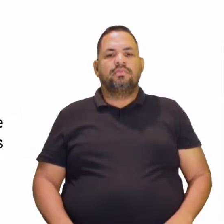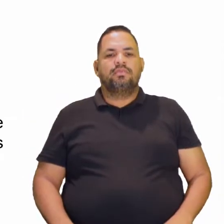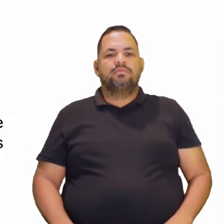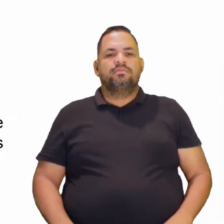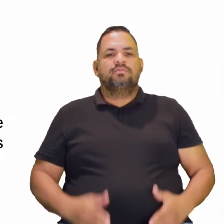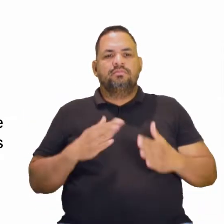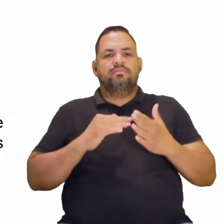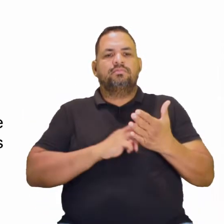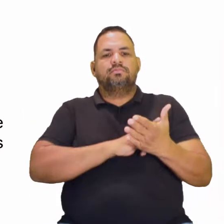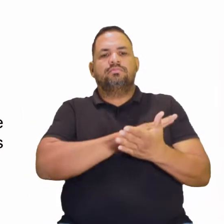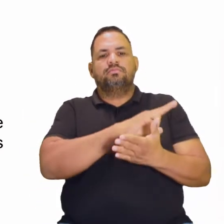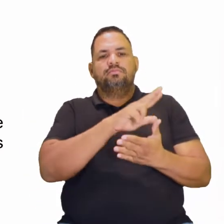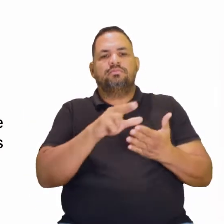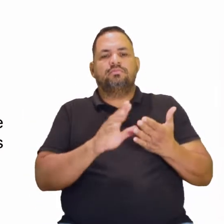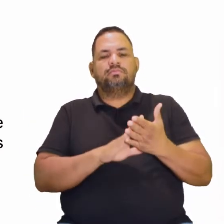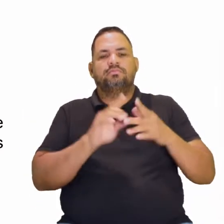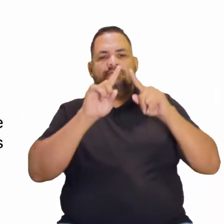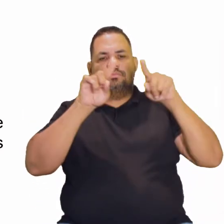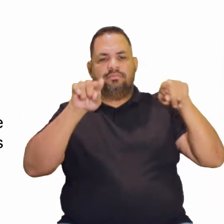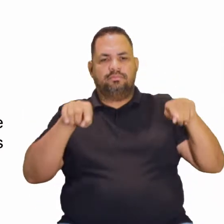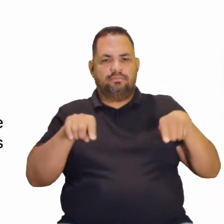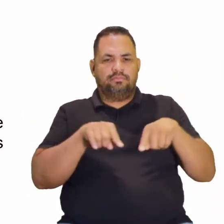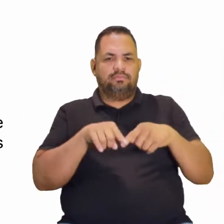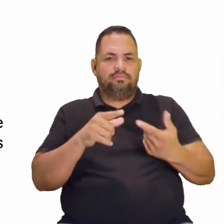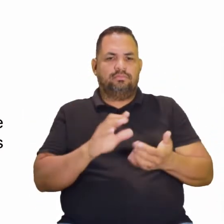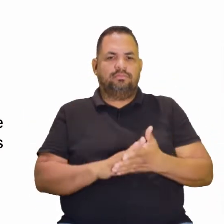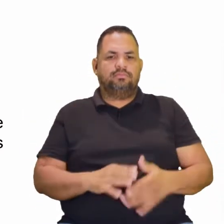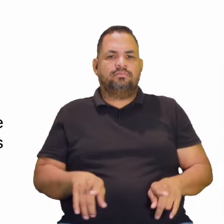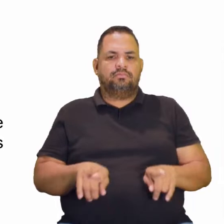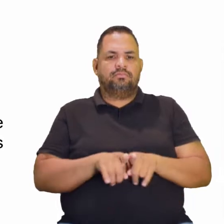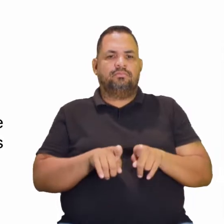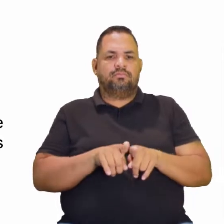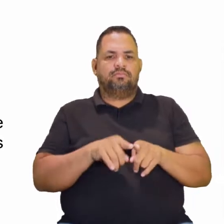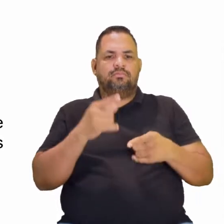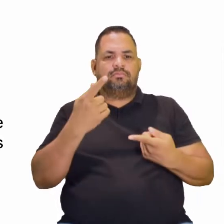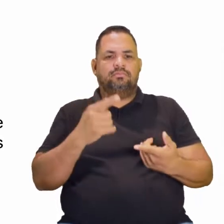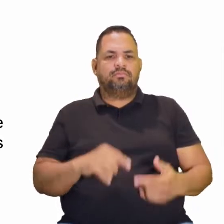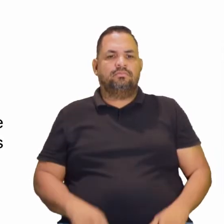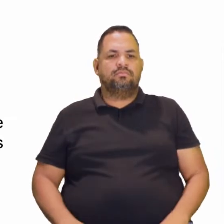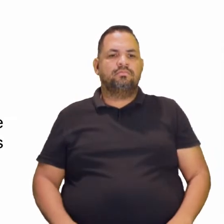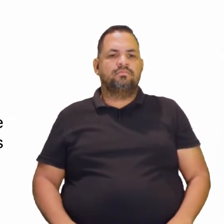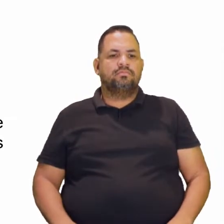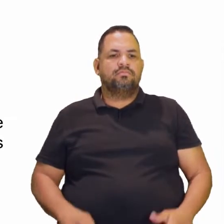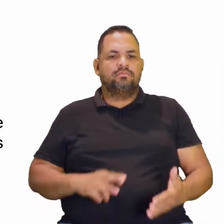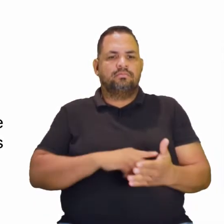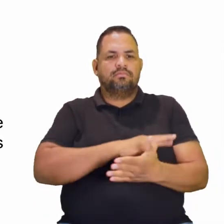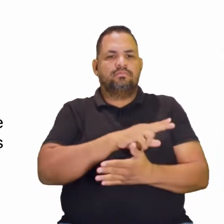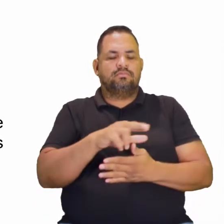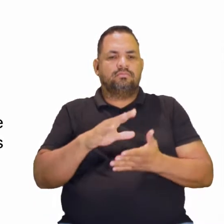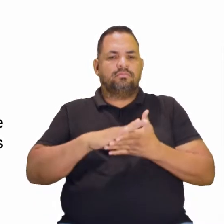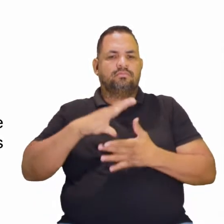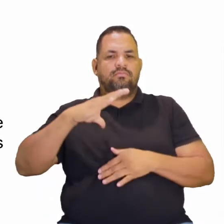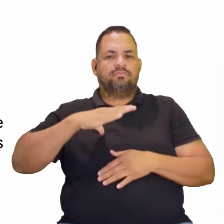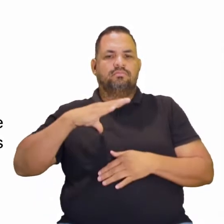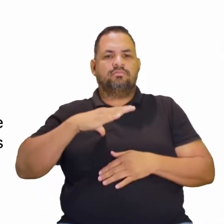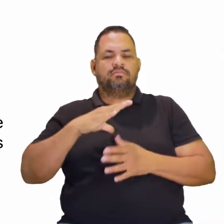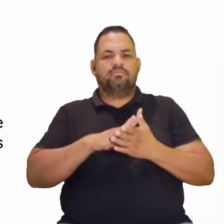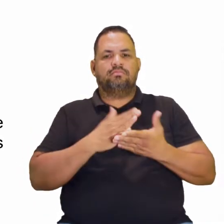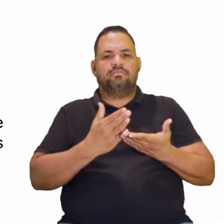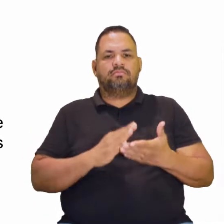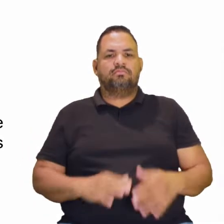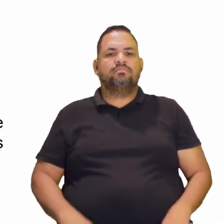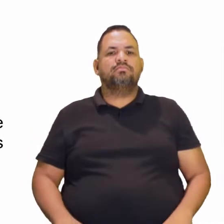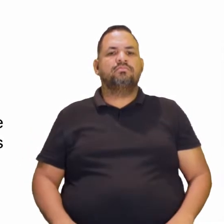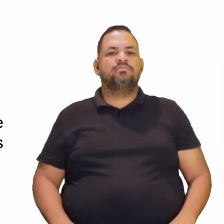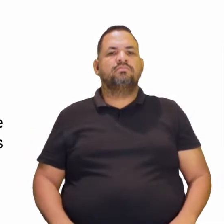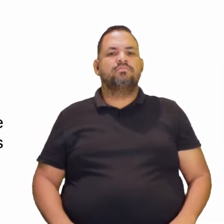muitas paisagens, né? Retratos e também paisagens de várias cidades, né? Até as cidades estrangeiras que